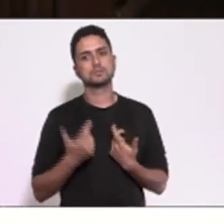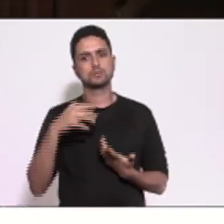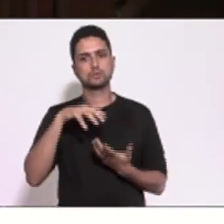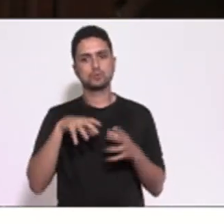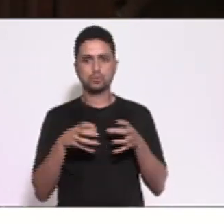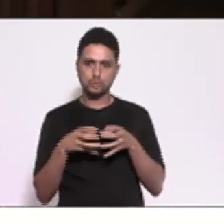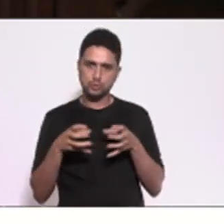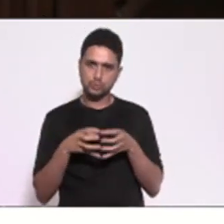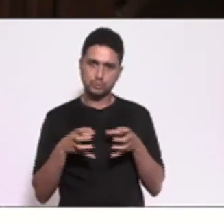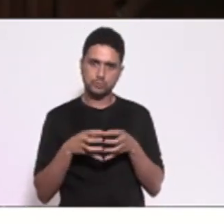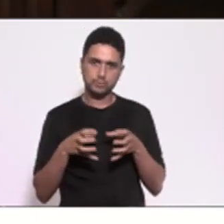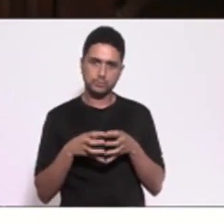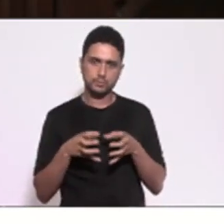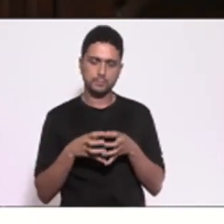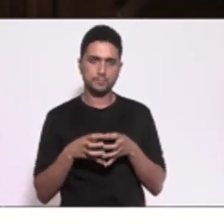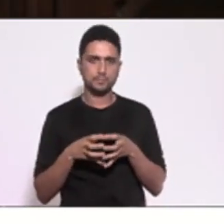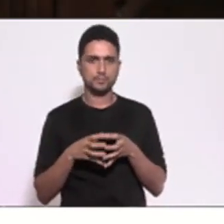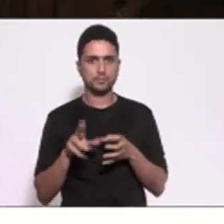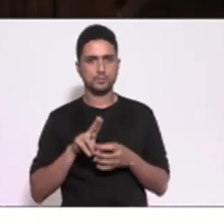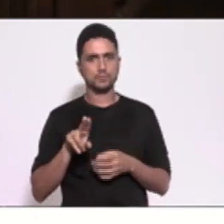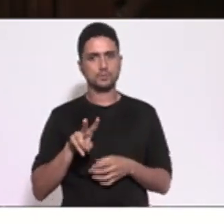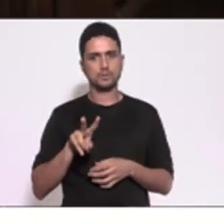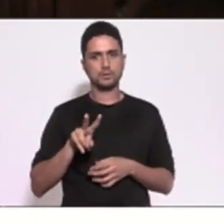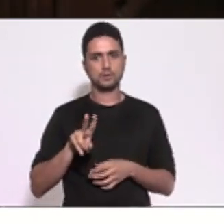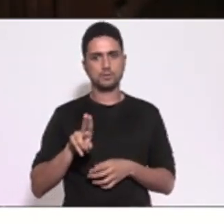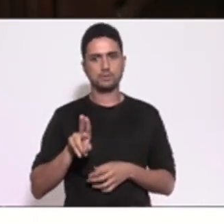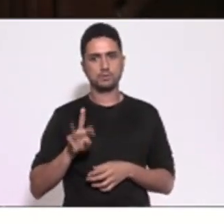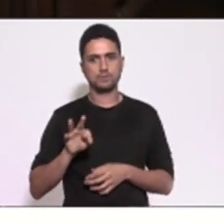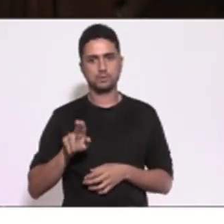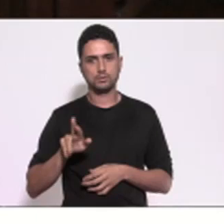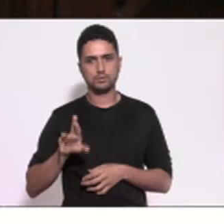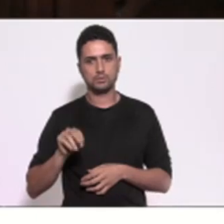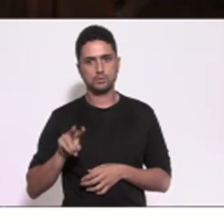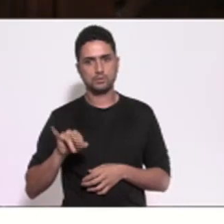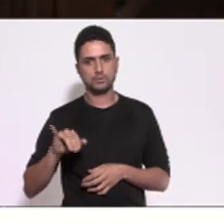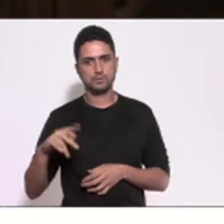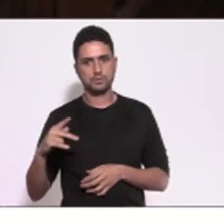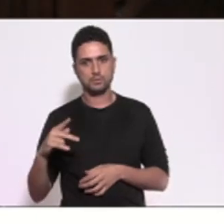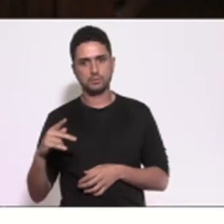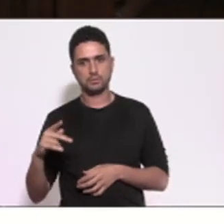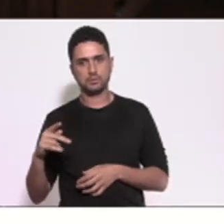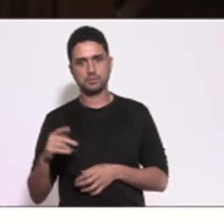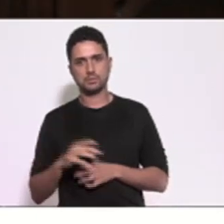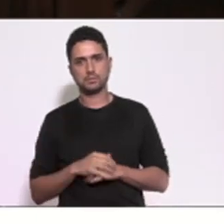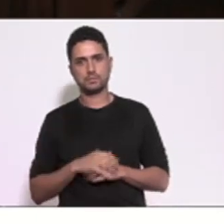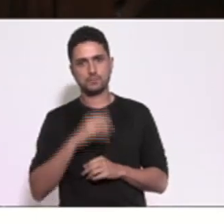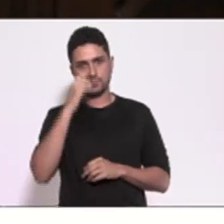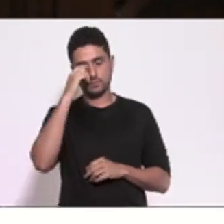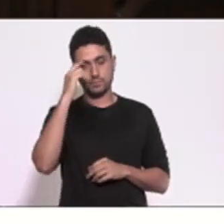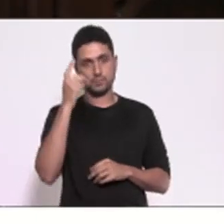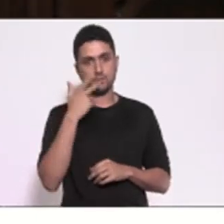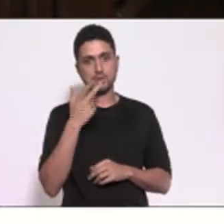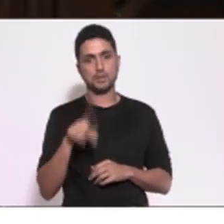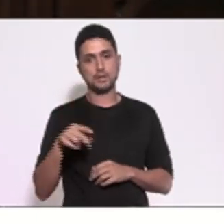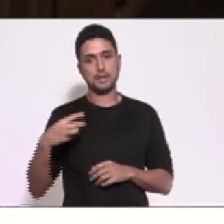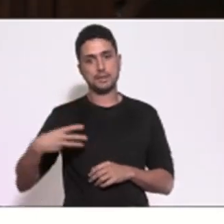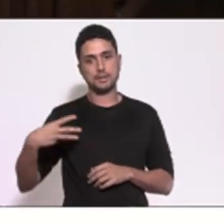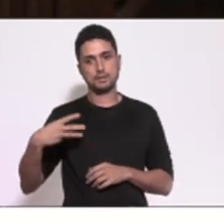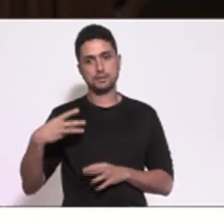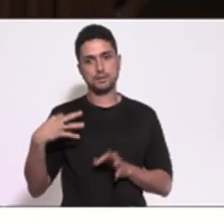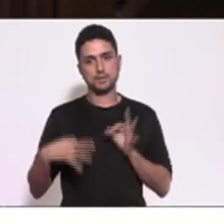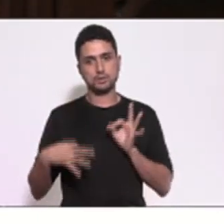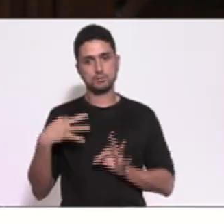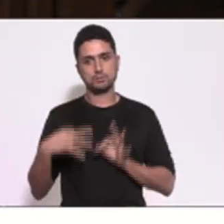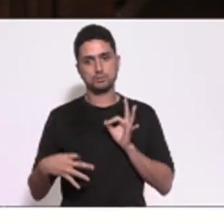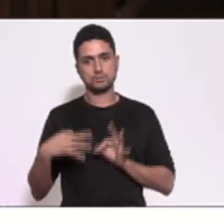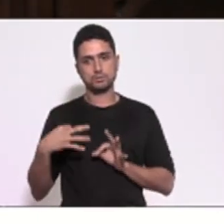grupo chamado Futuro VIP, que indica uma terceira pessoa jurídica